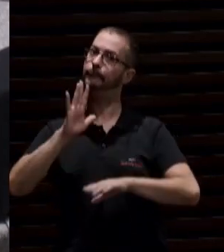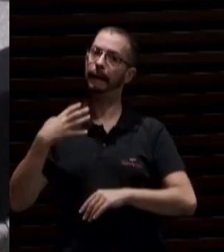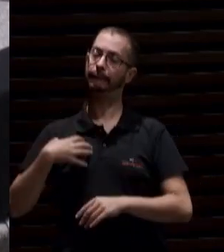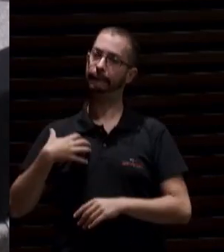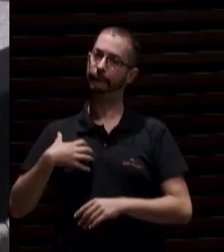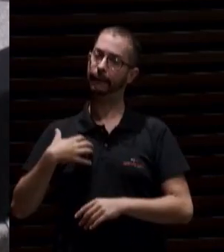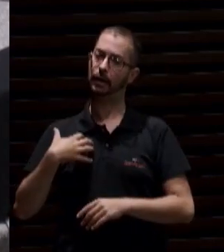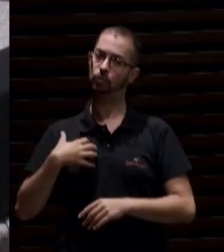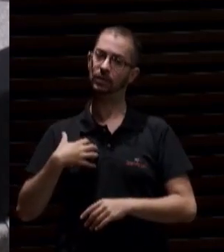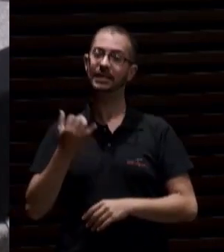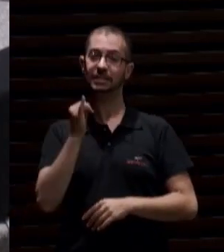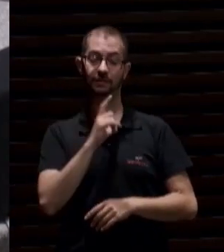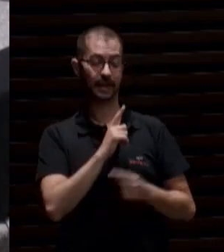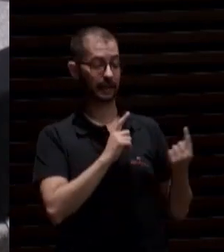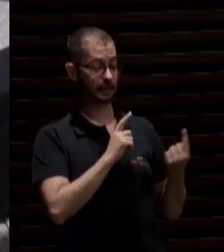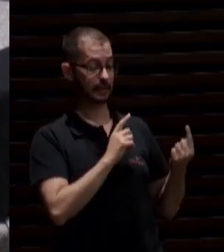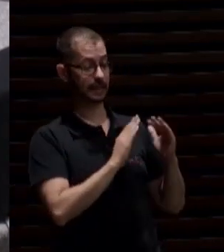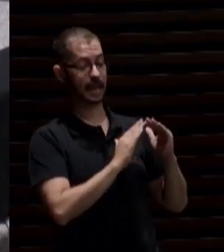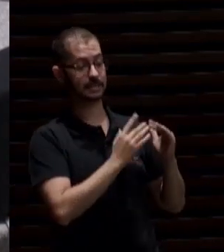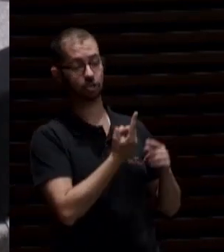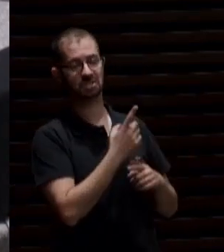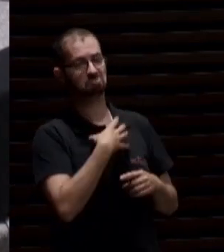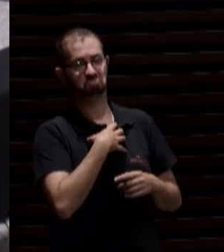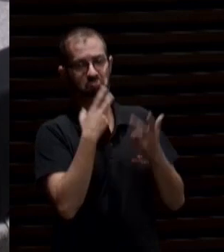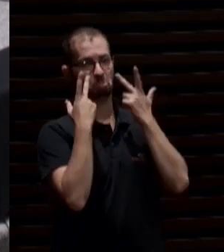que quando eles são desrespeitados em casa quando ninguém vê?